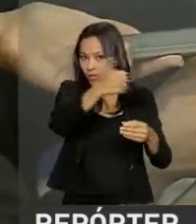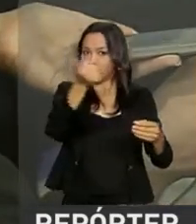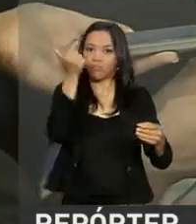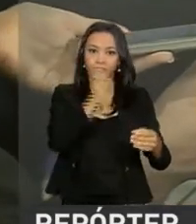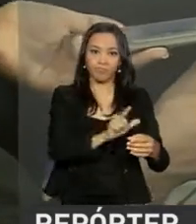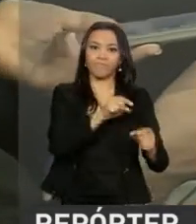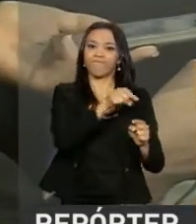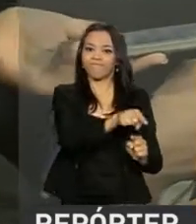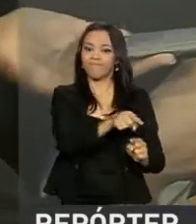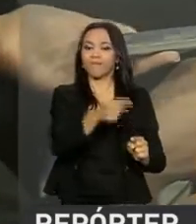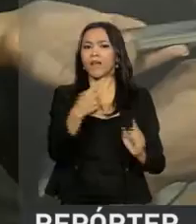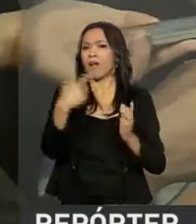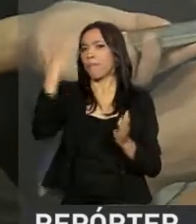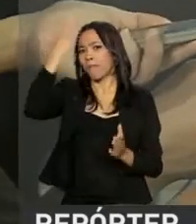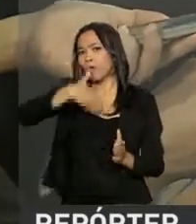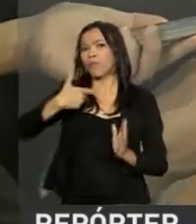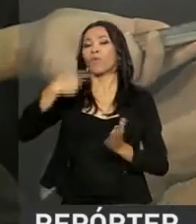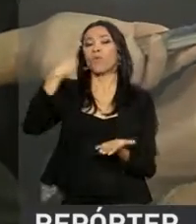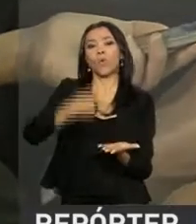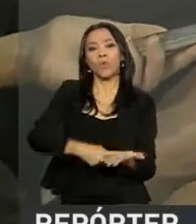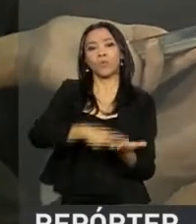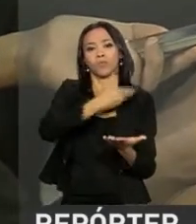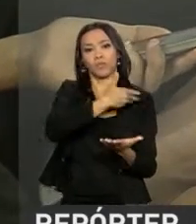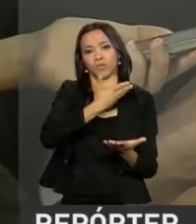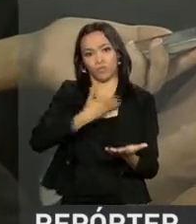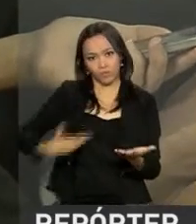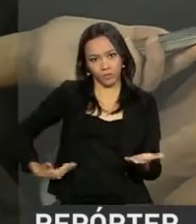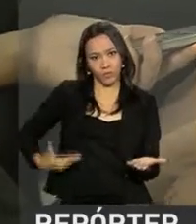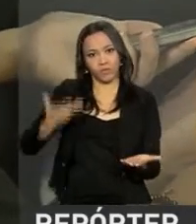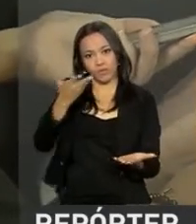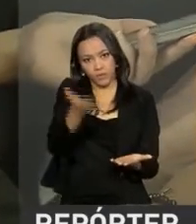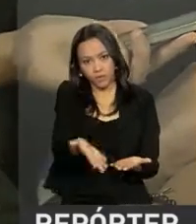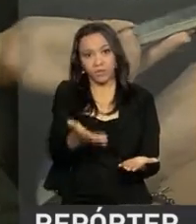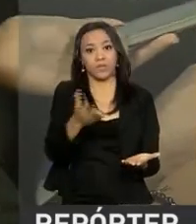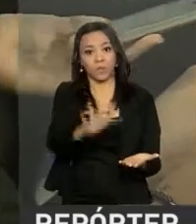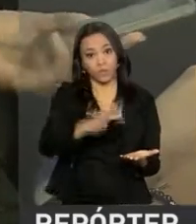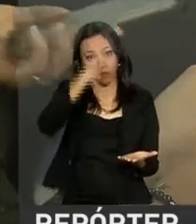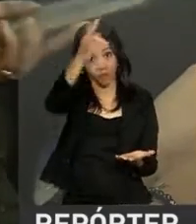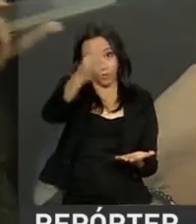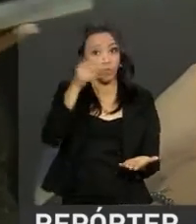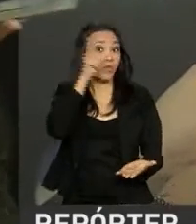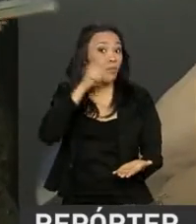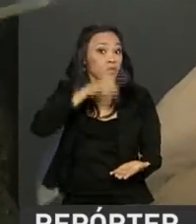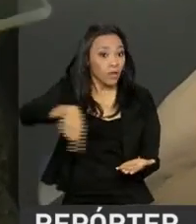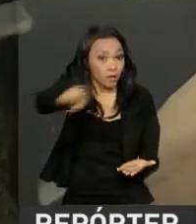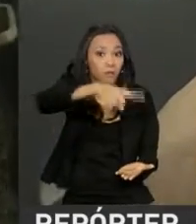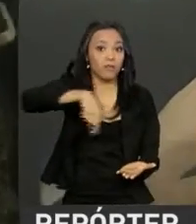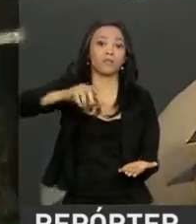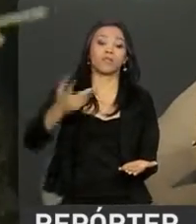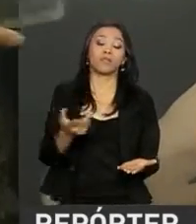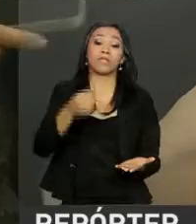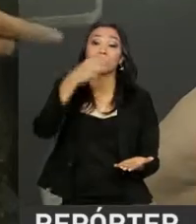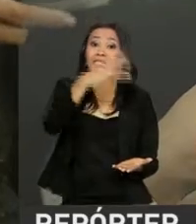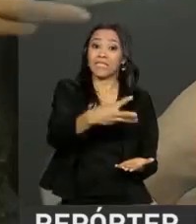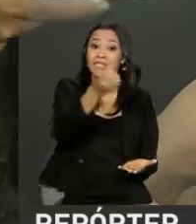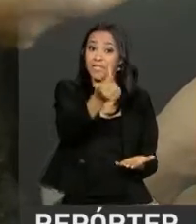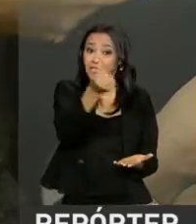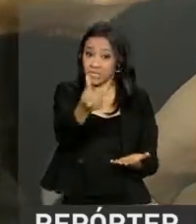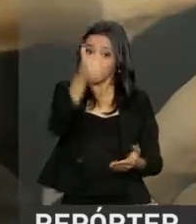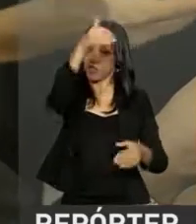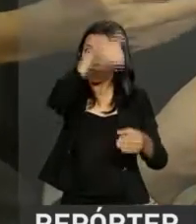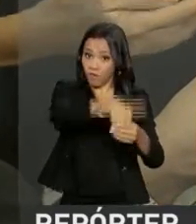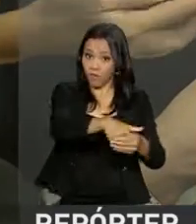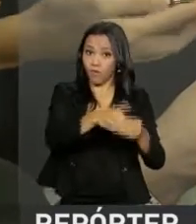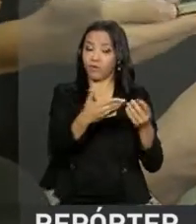de tudo, o compromisso que tem a base do governo com o futuro desse país. Não é uma votação com 366 votos.